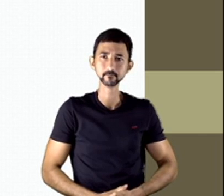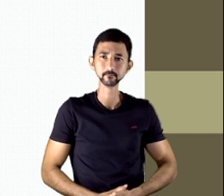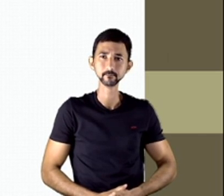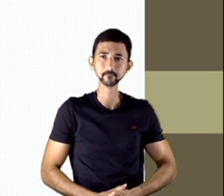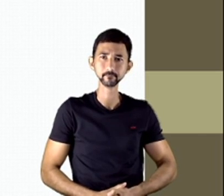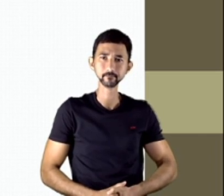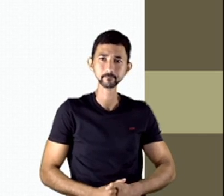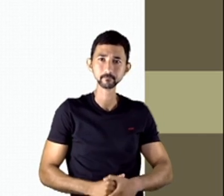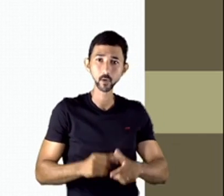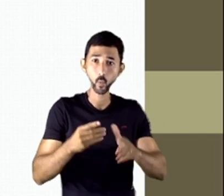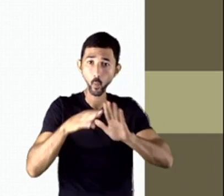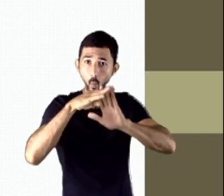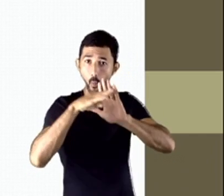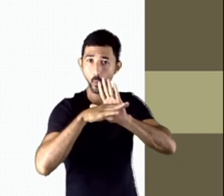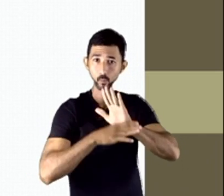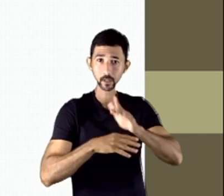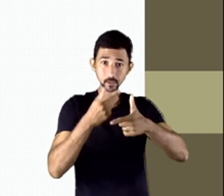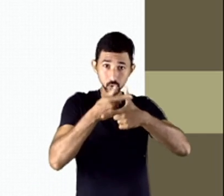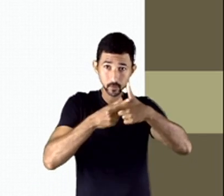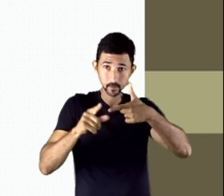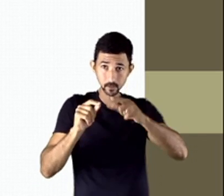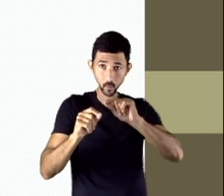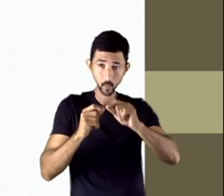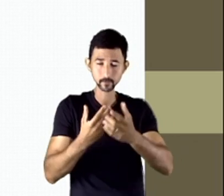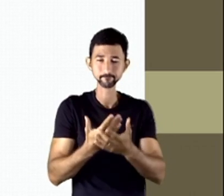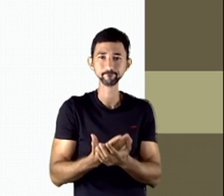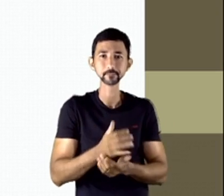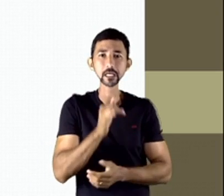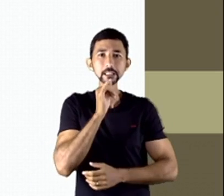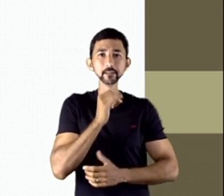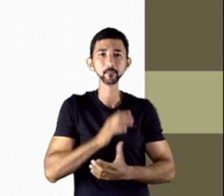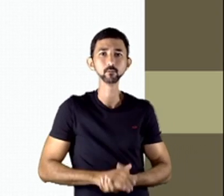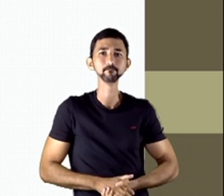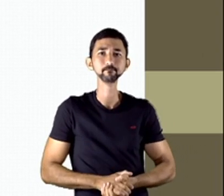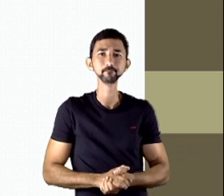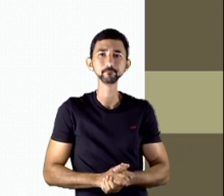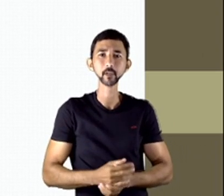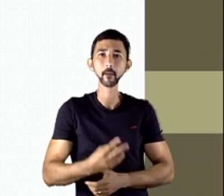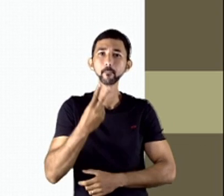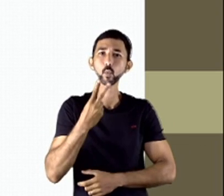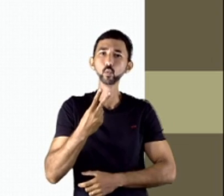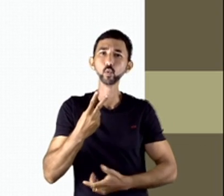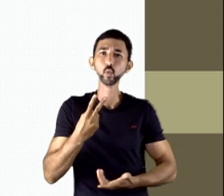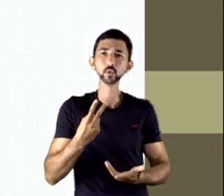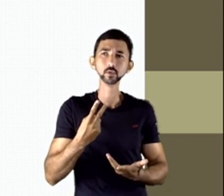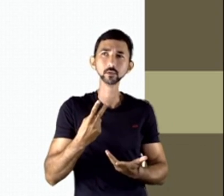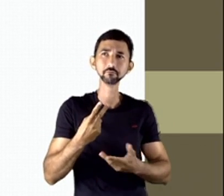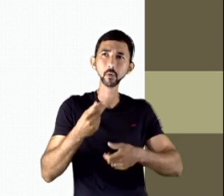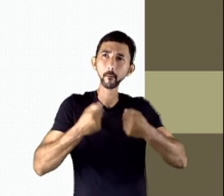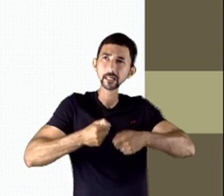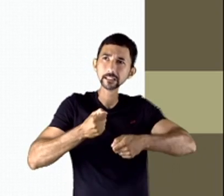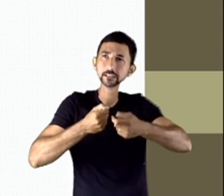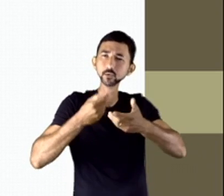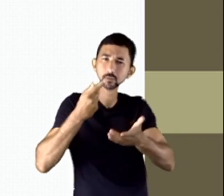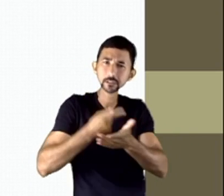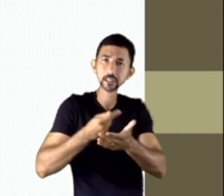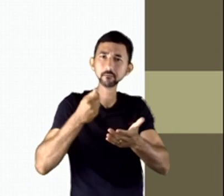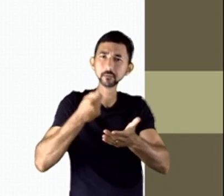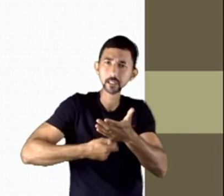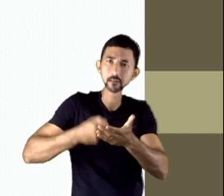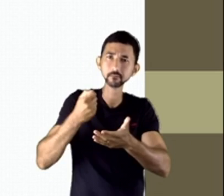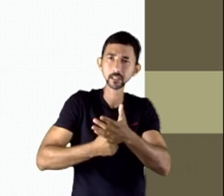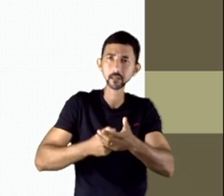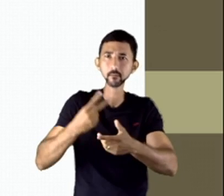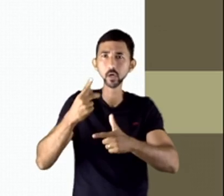Critério de divisibilidade. Tá? Por exemplo, por 2. Eu não preciso estar testando sempre se o número